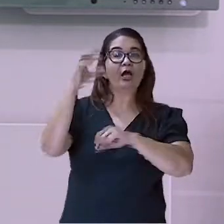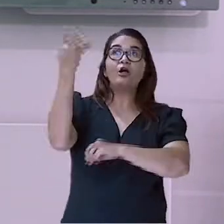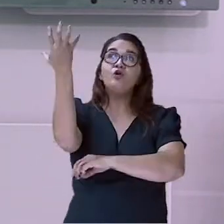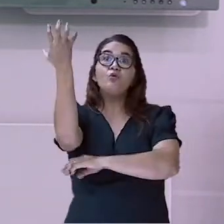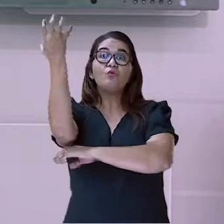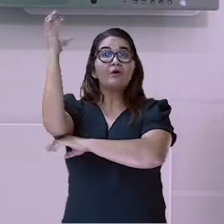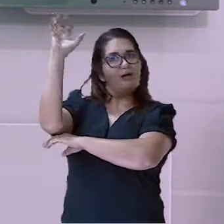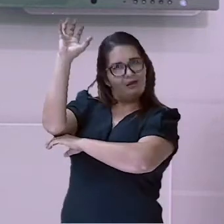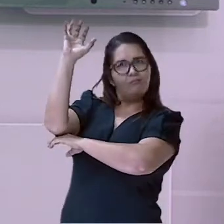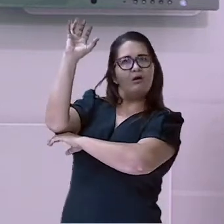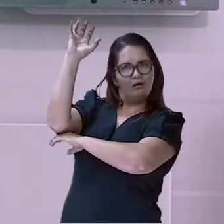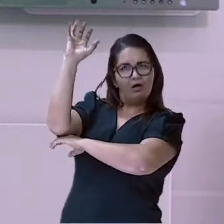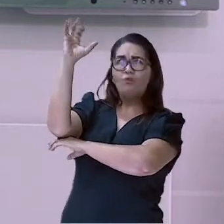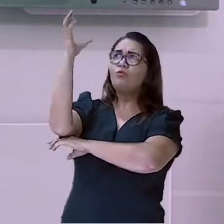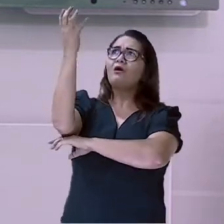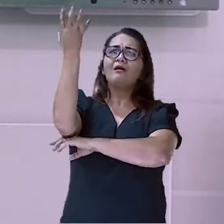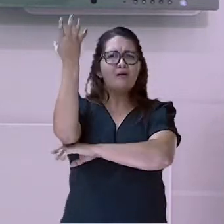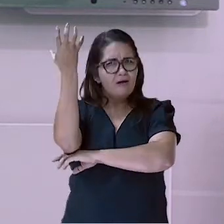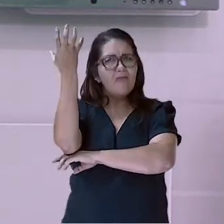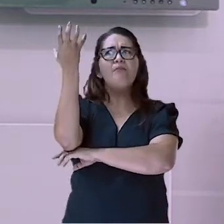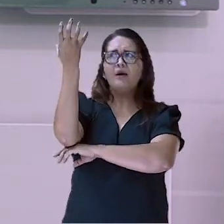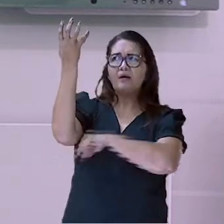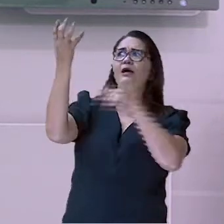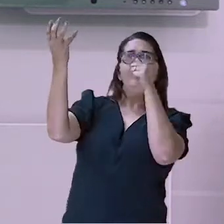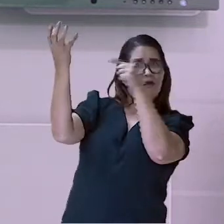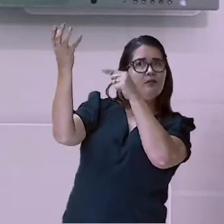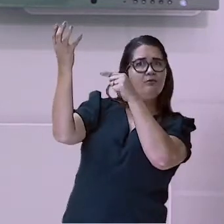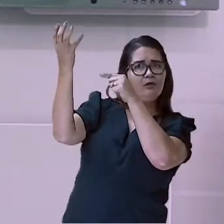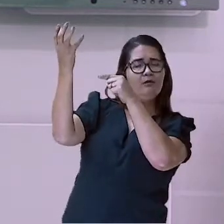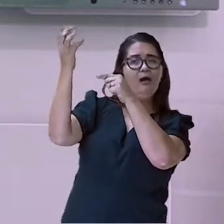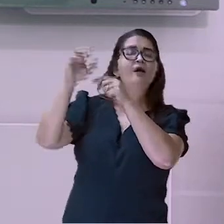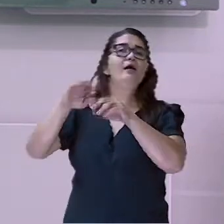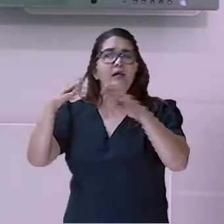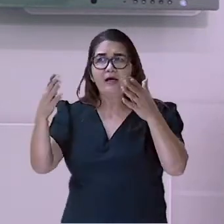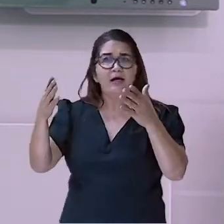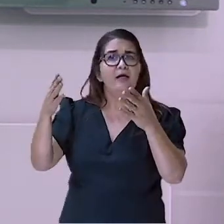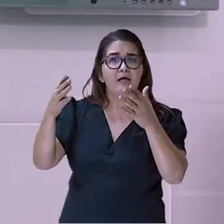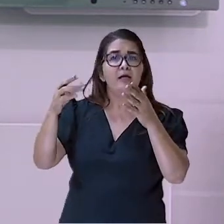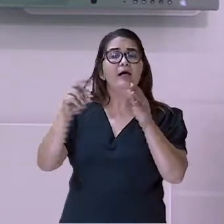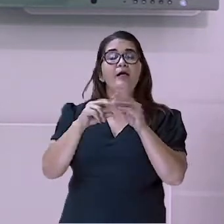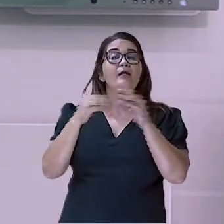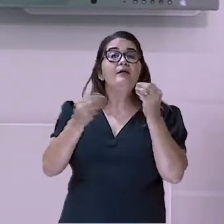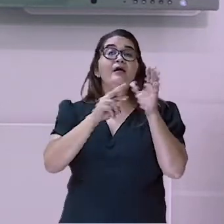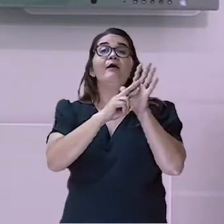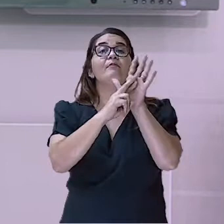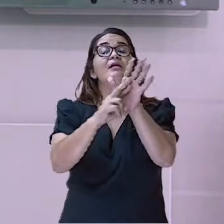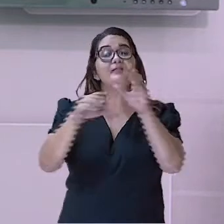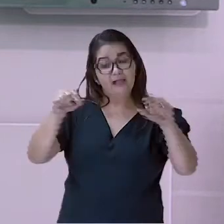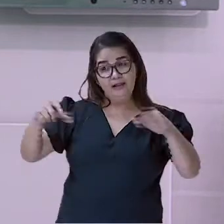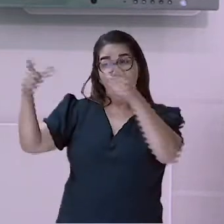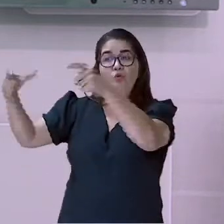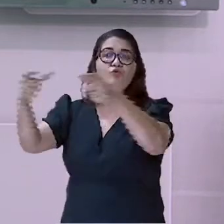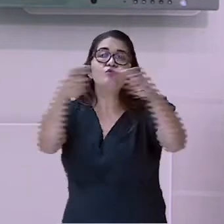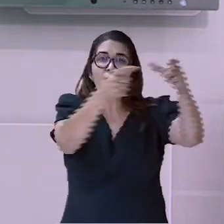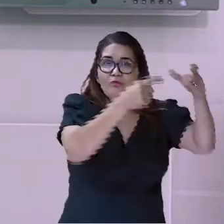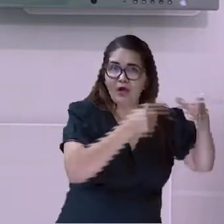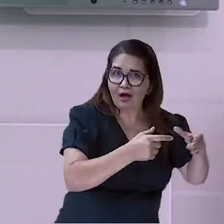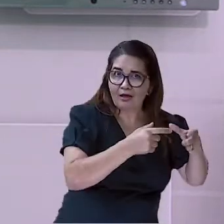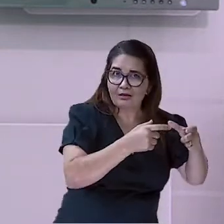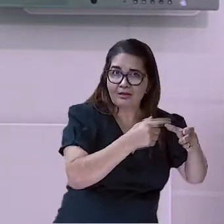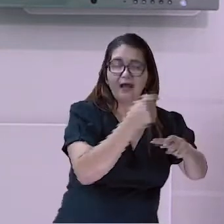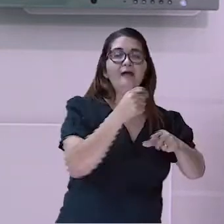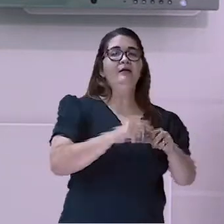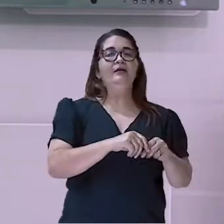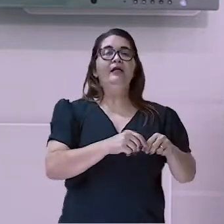já diz, né? O clima de determinado lugar. Então, se eu tenho um clima muito frio, com certeza minha vegetação vai